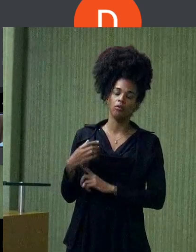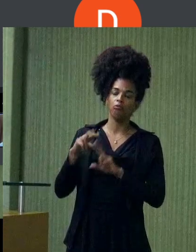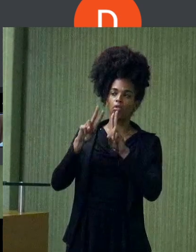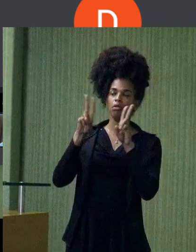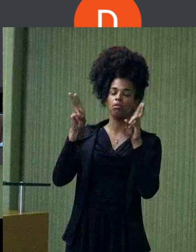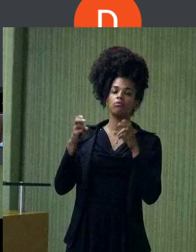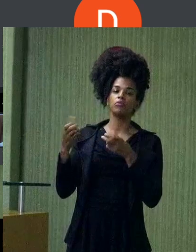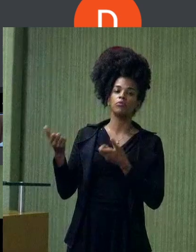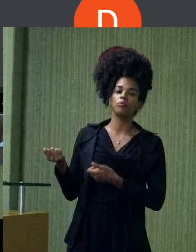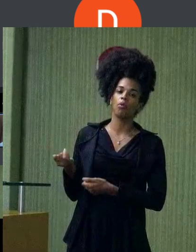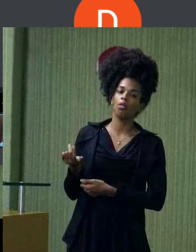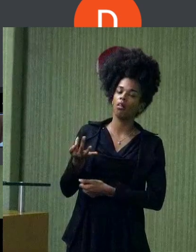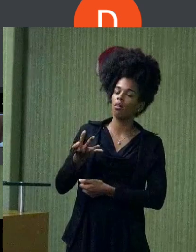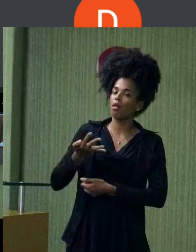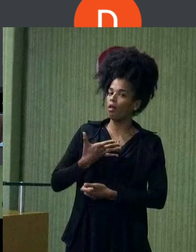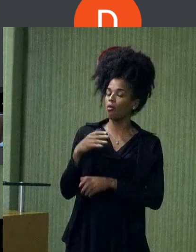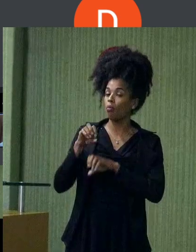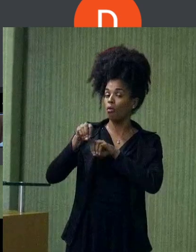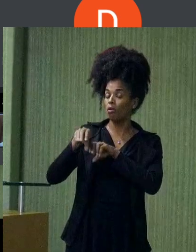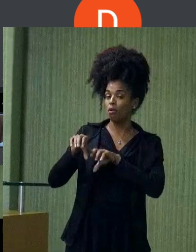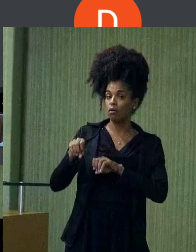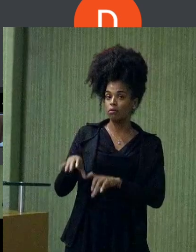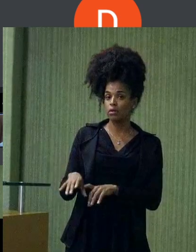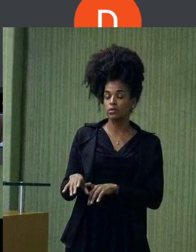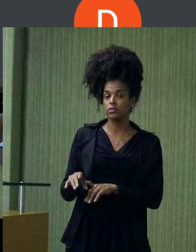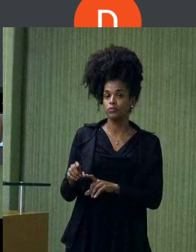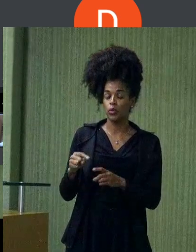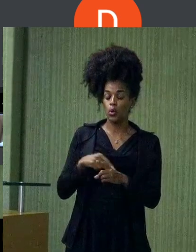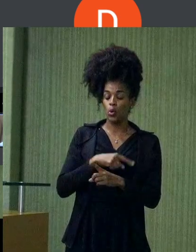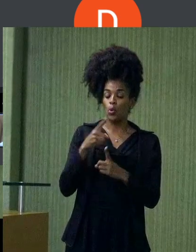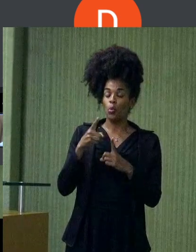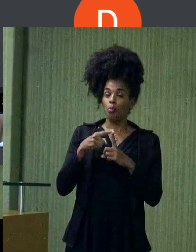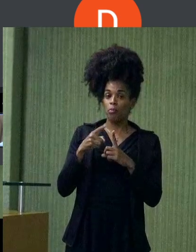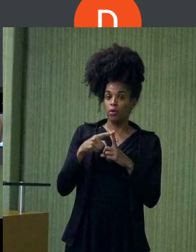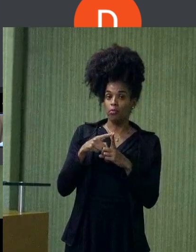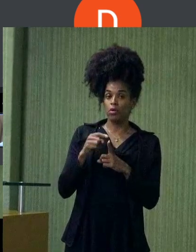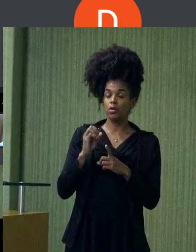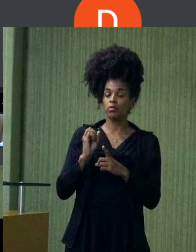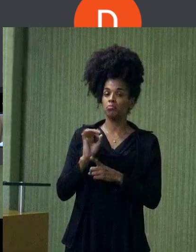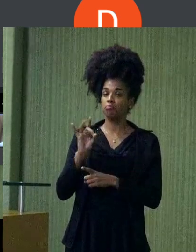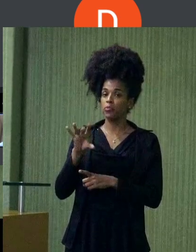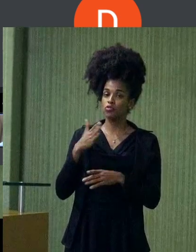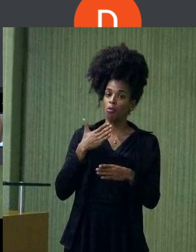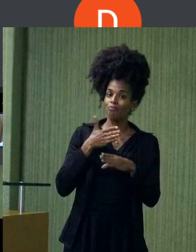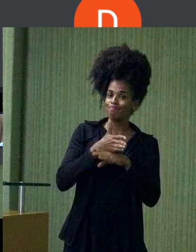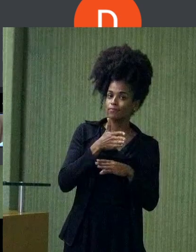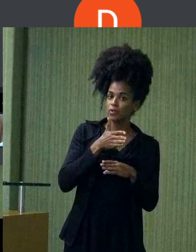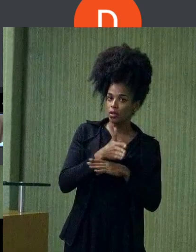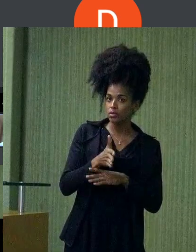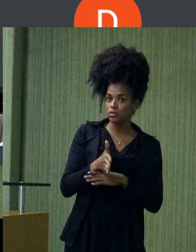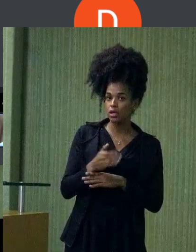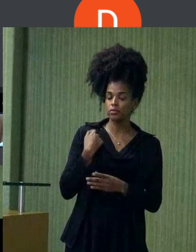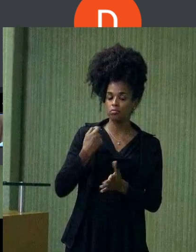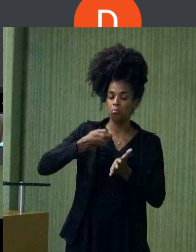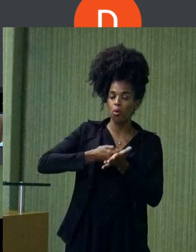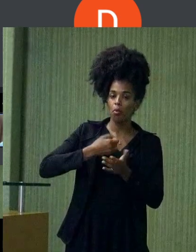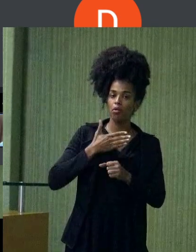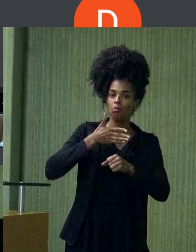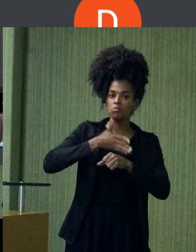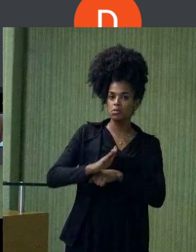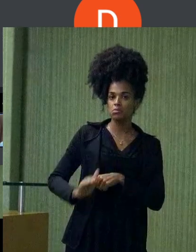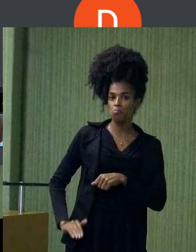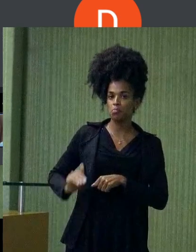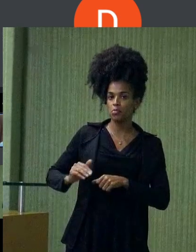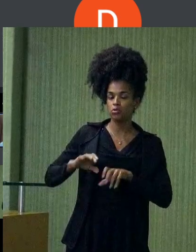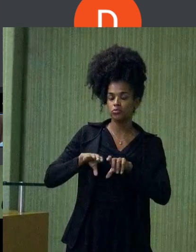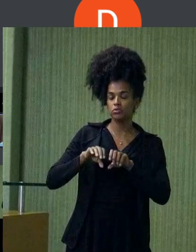infantil isso é uma novidade o atual plano só fala de acesso então a gente fala na garantir a qualidade da oferta educação infantil eh